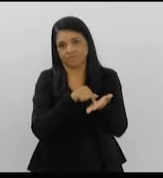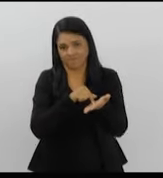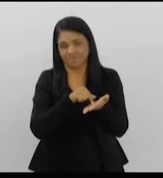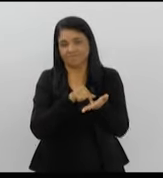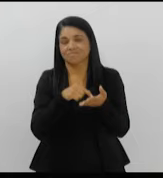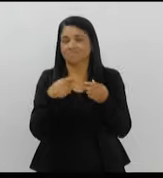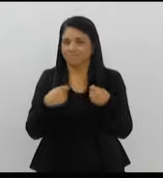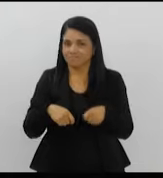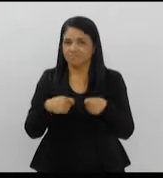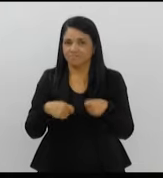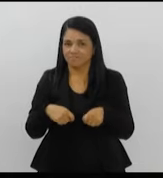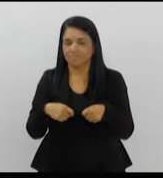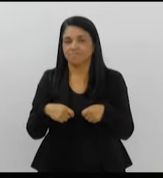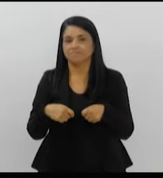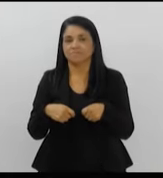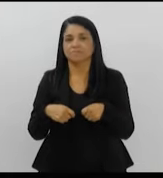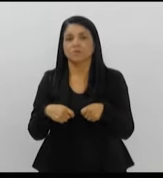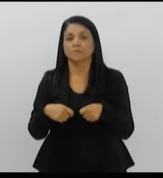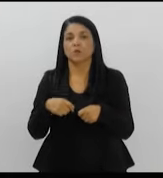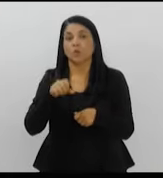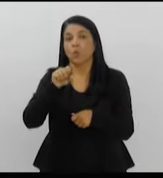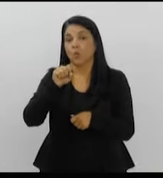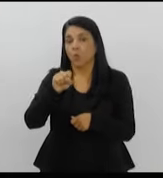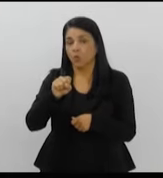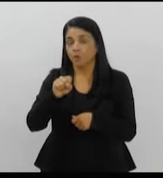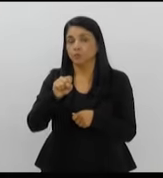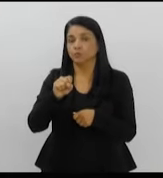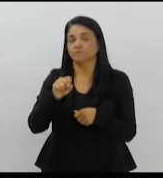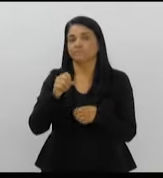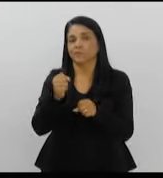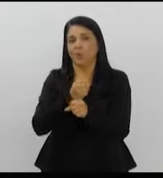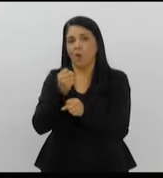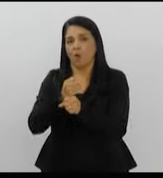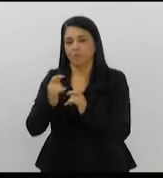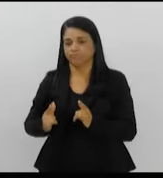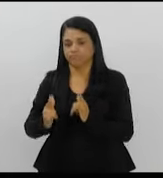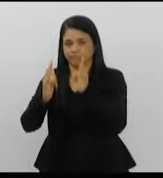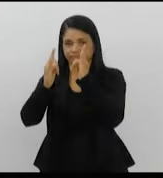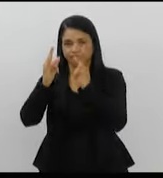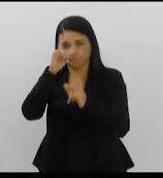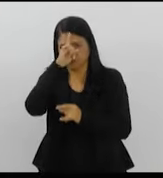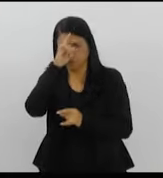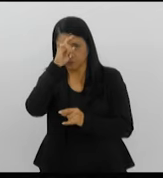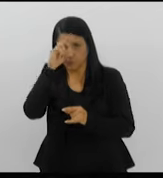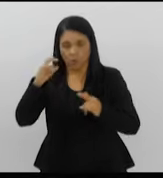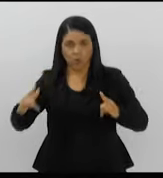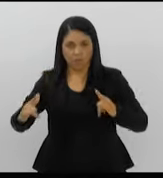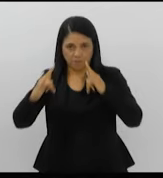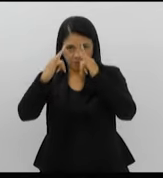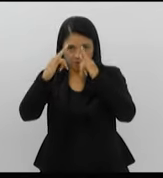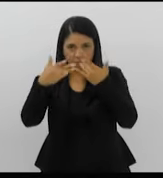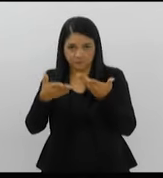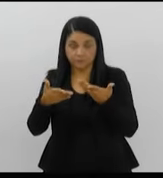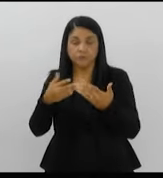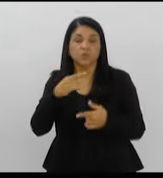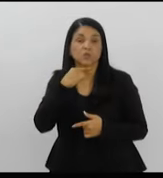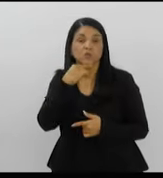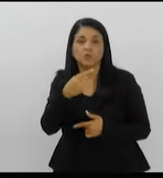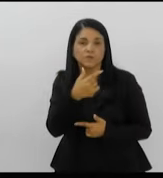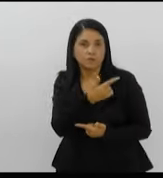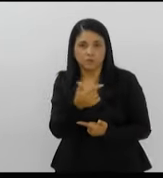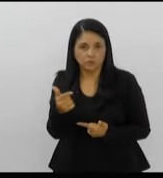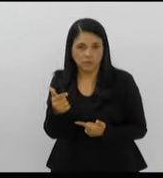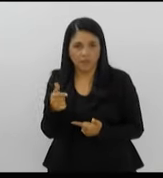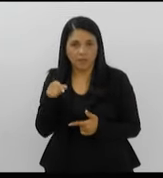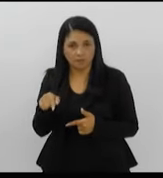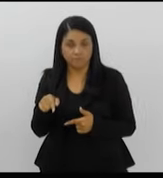necessária a construção de 8 hospitais de campanha. Então, não há dúvida que o mecanismo